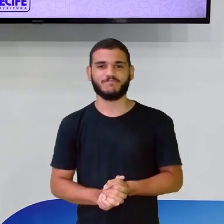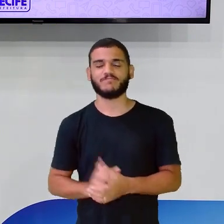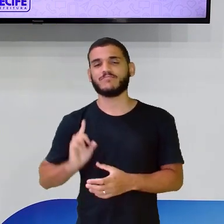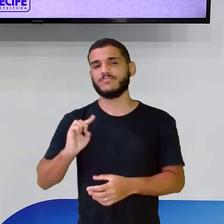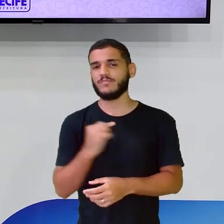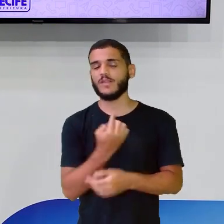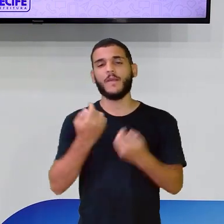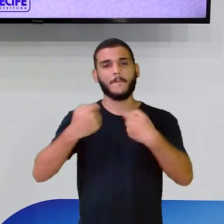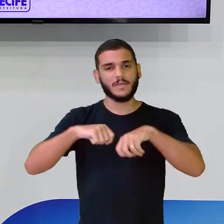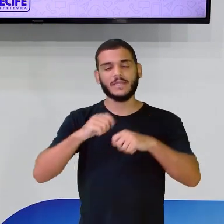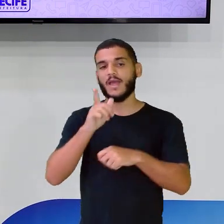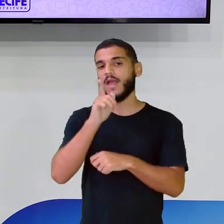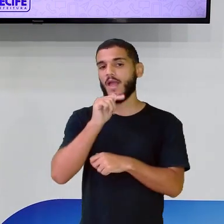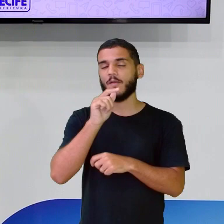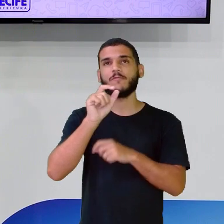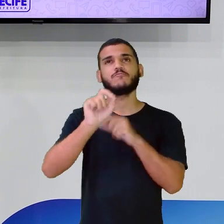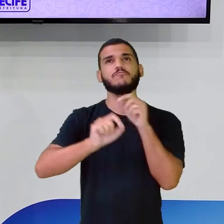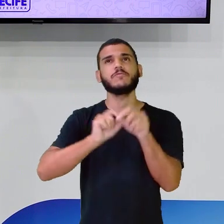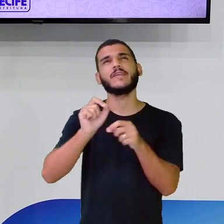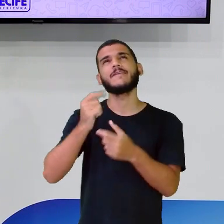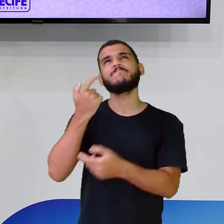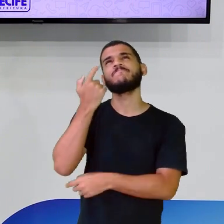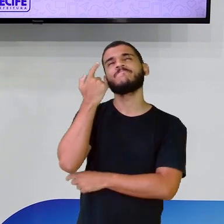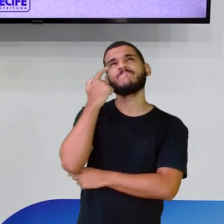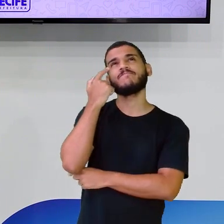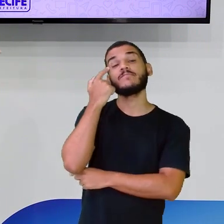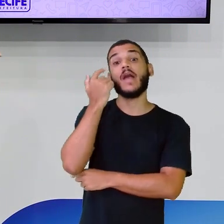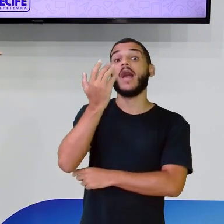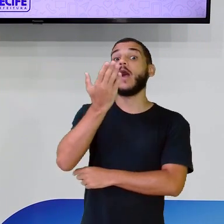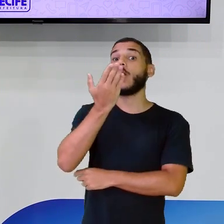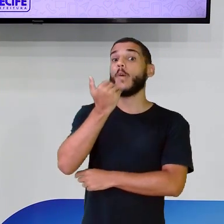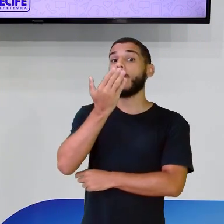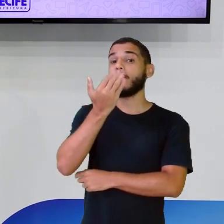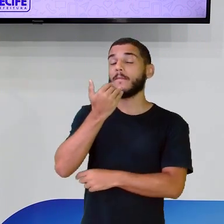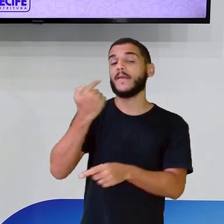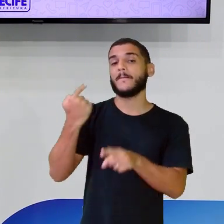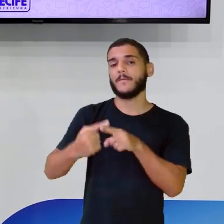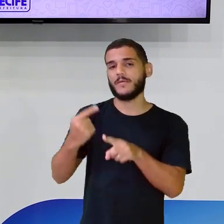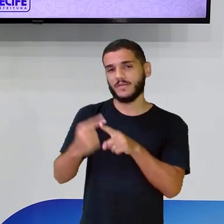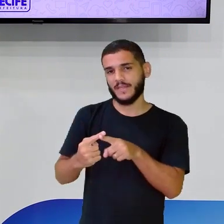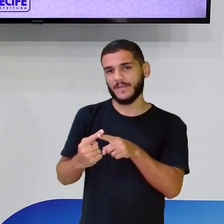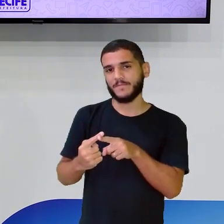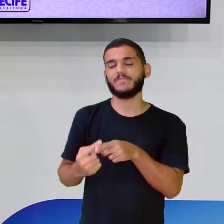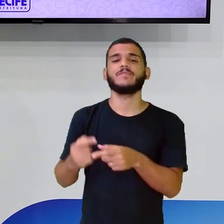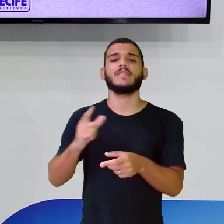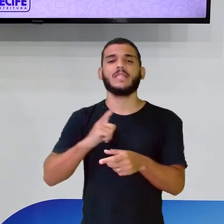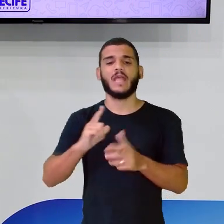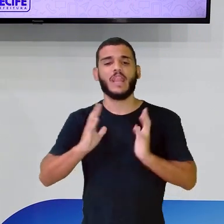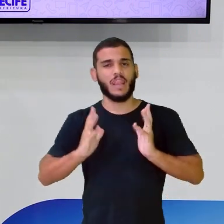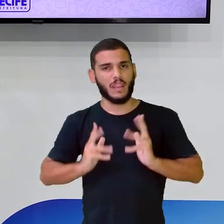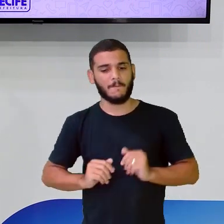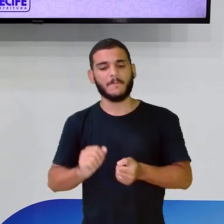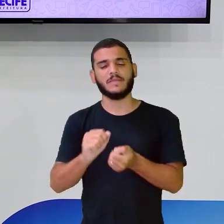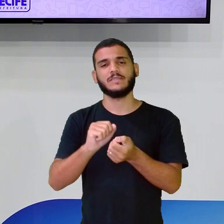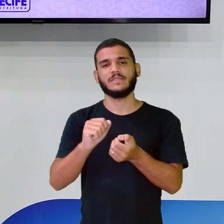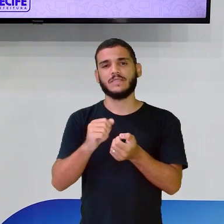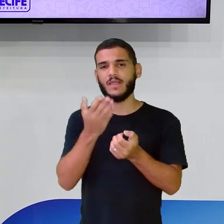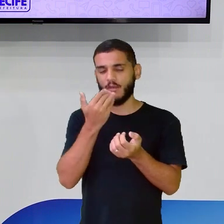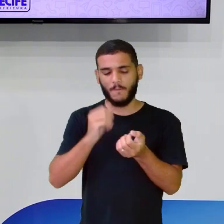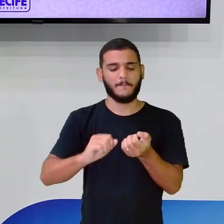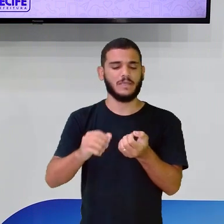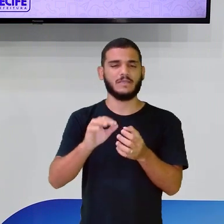gente precisa da água para que mais? Ah, professora, para comer, porque além de higienizar os alimentos, a gente